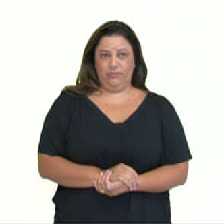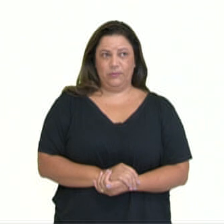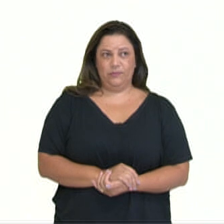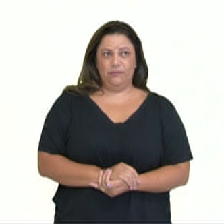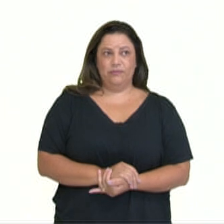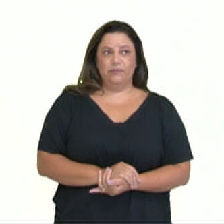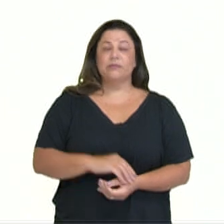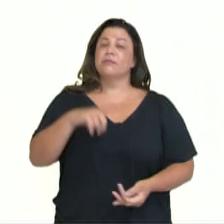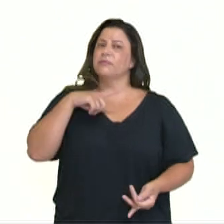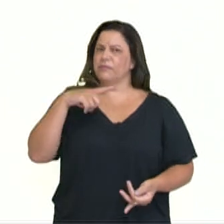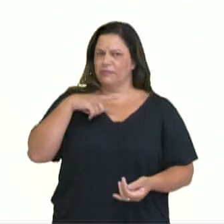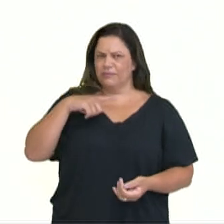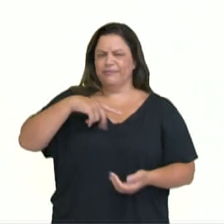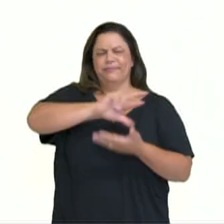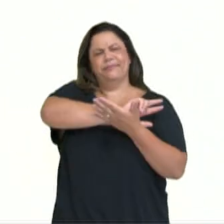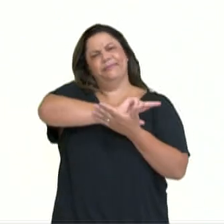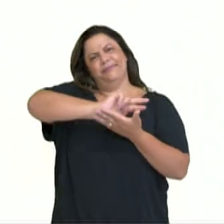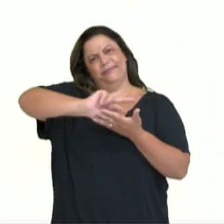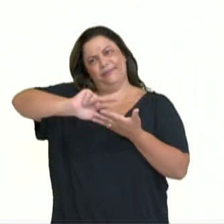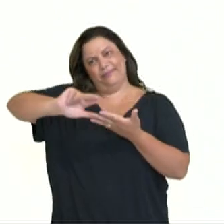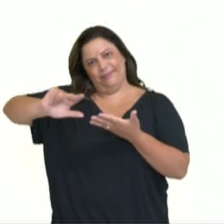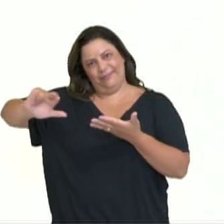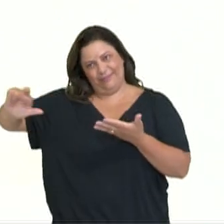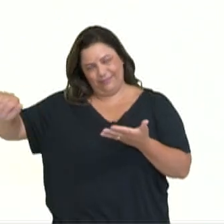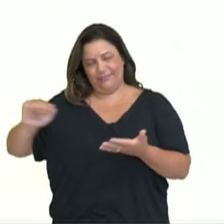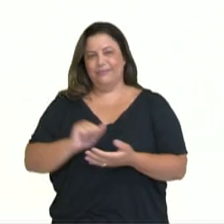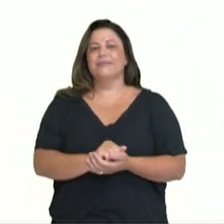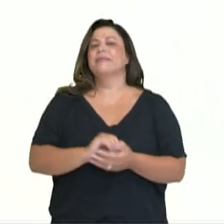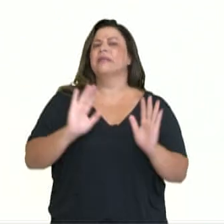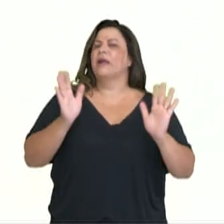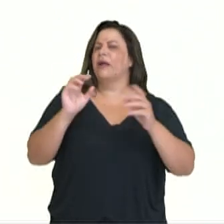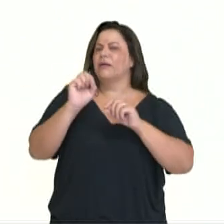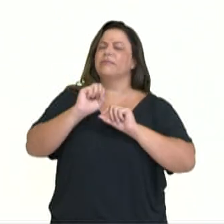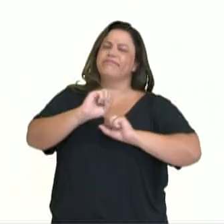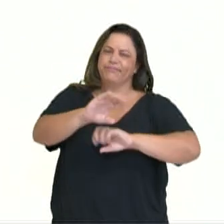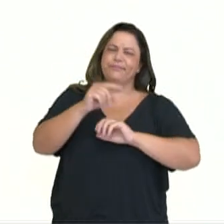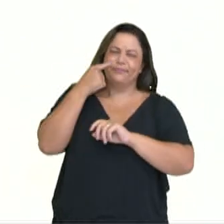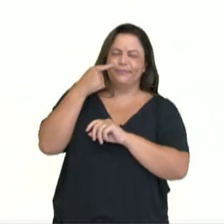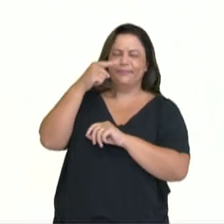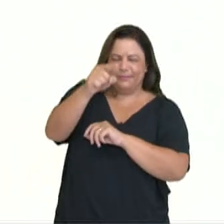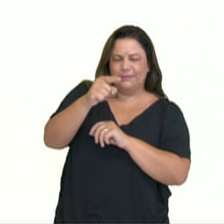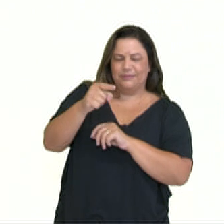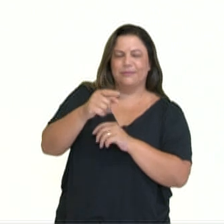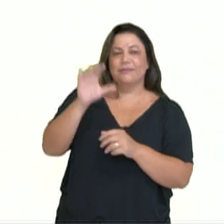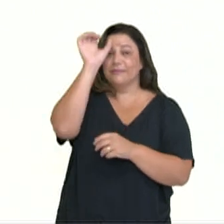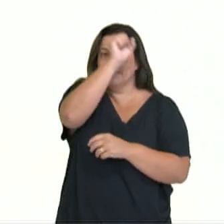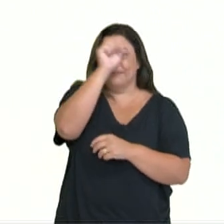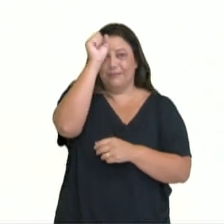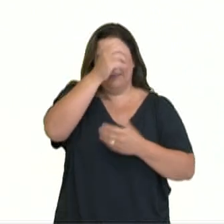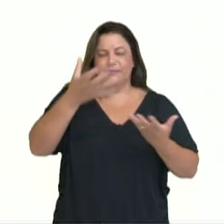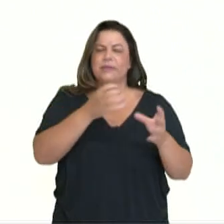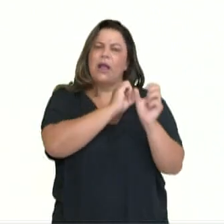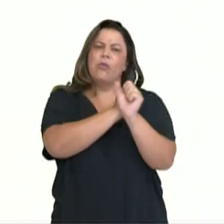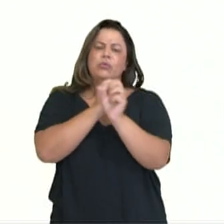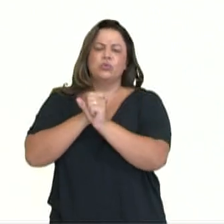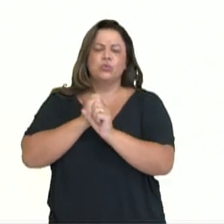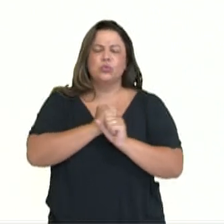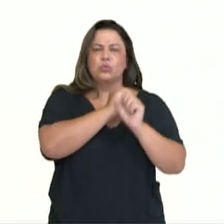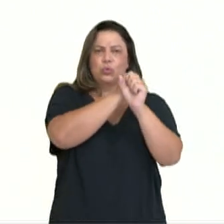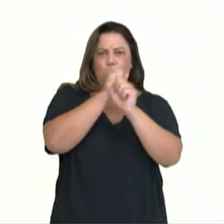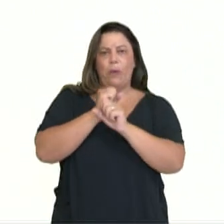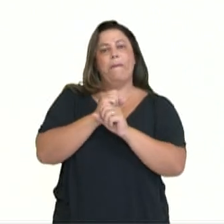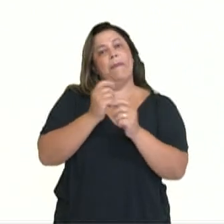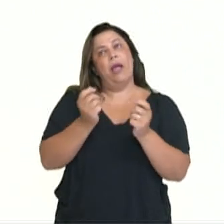Aqui eu tenho as várias figuras que nós costumamos trabalhar. E como é que a gente pode calcular o perímetro? A gente pode somar a medida dos lados ou